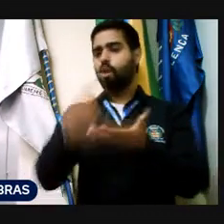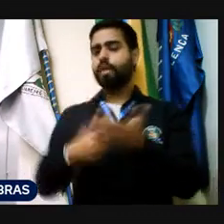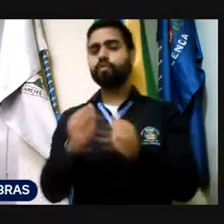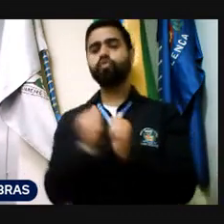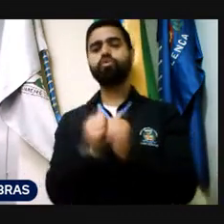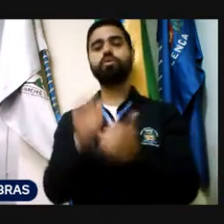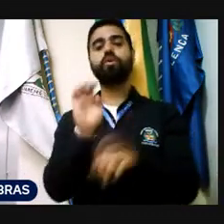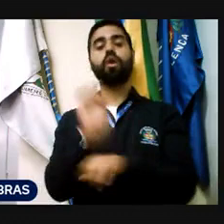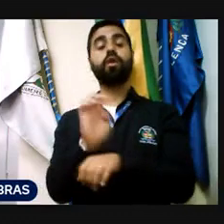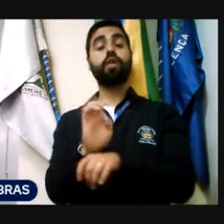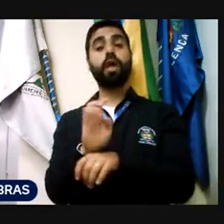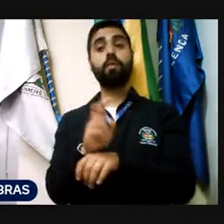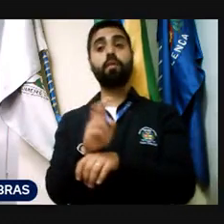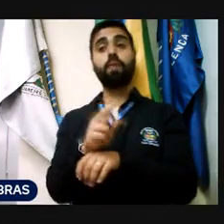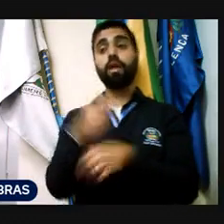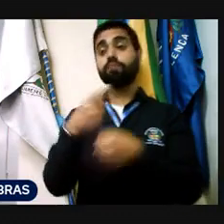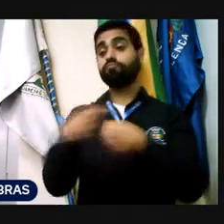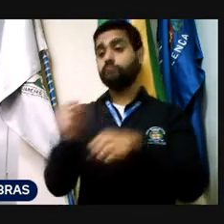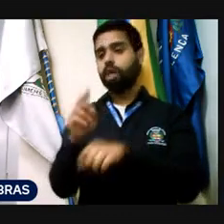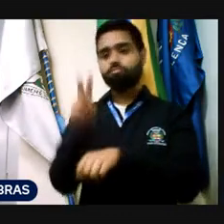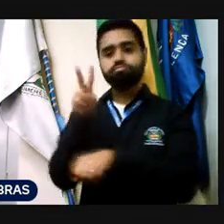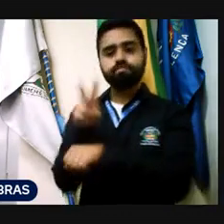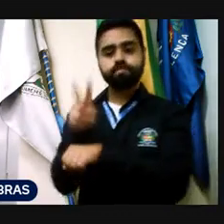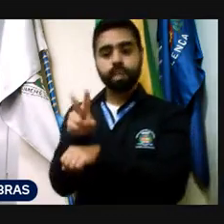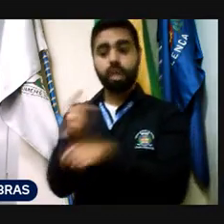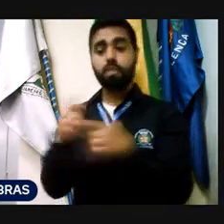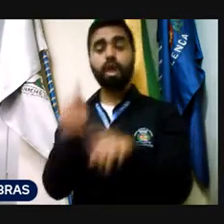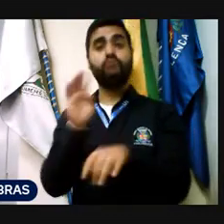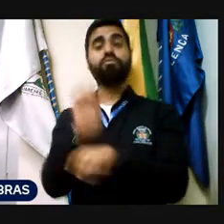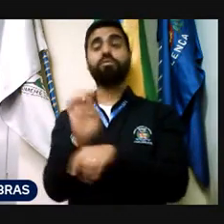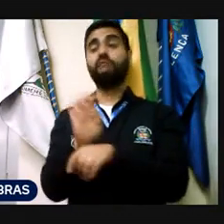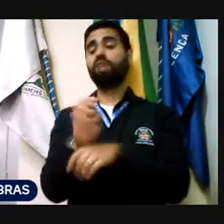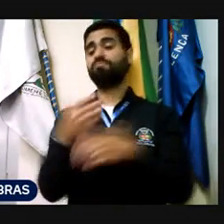para o município tomar conta, porque o Estado está lá,